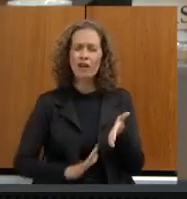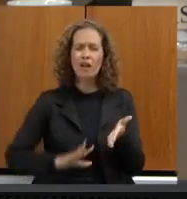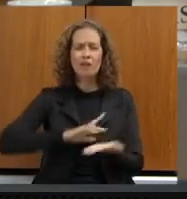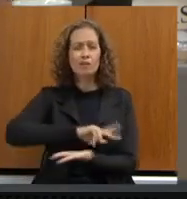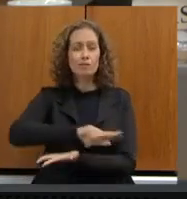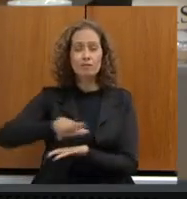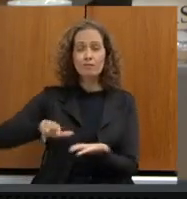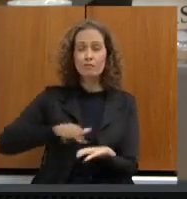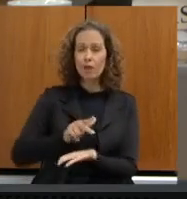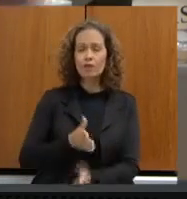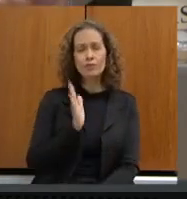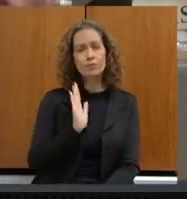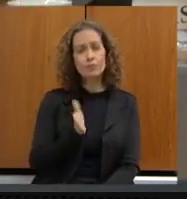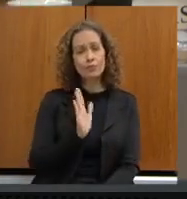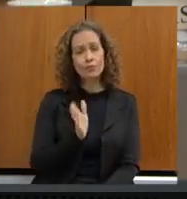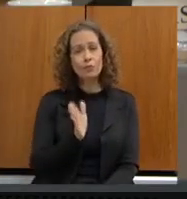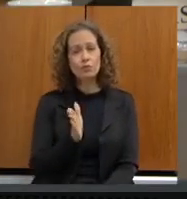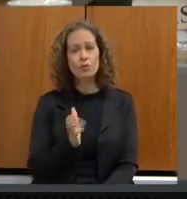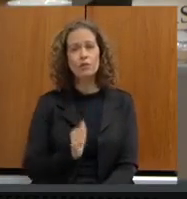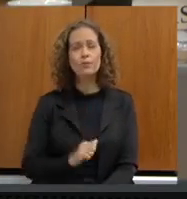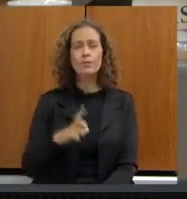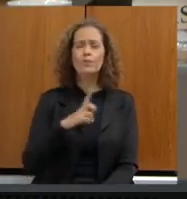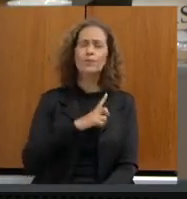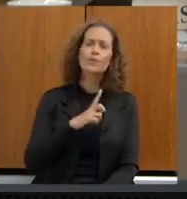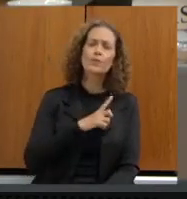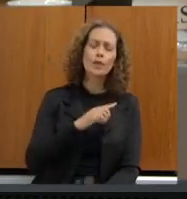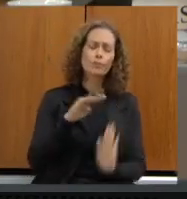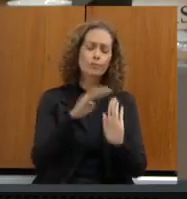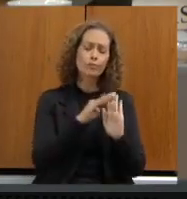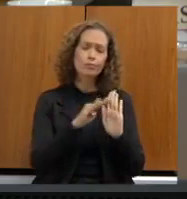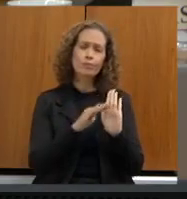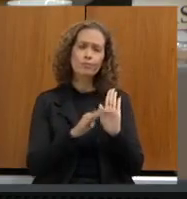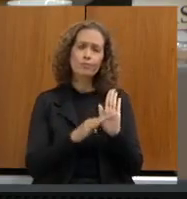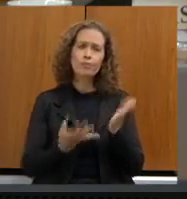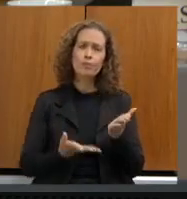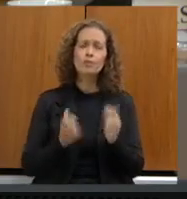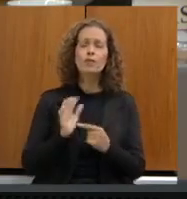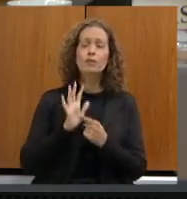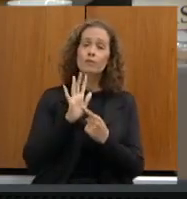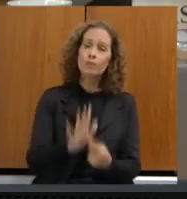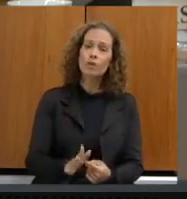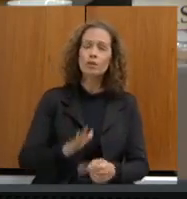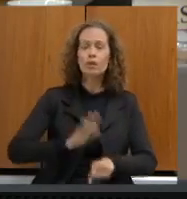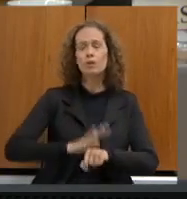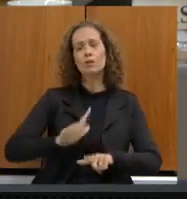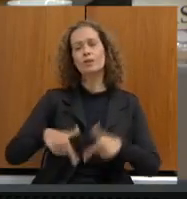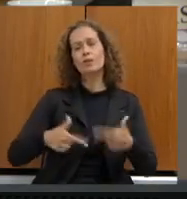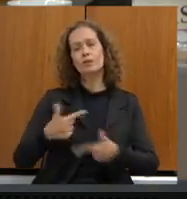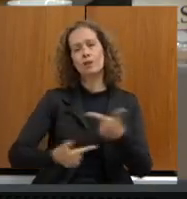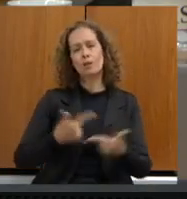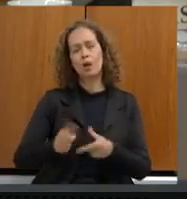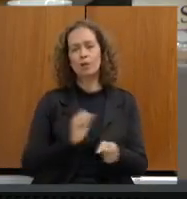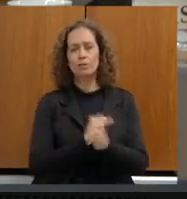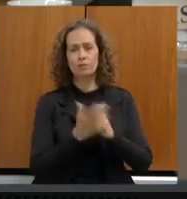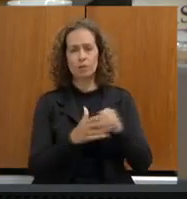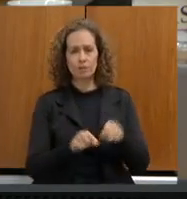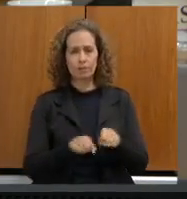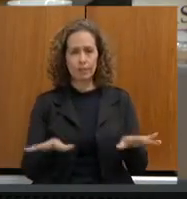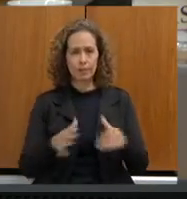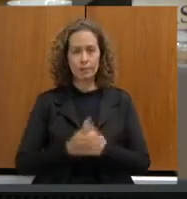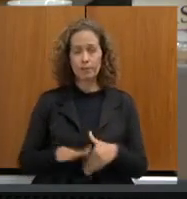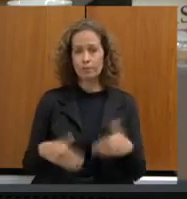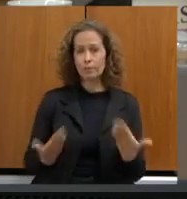ela tem um item que que linda ela ação nosso durante a pandemia tão potencialização da